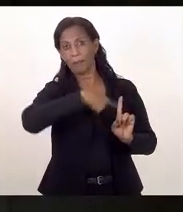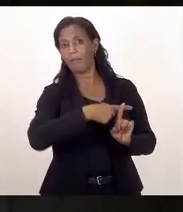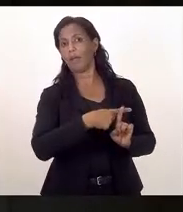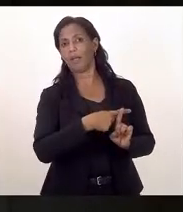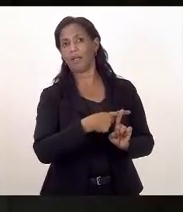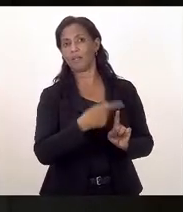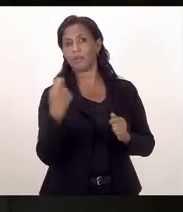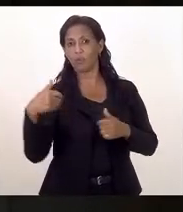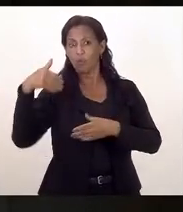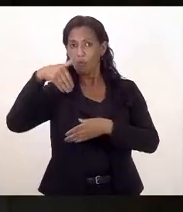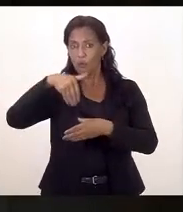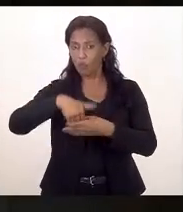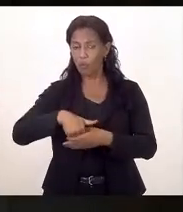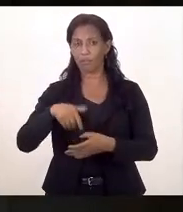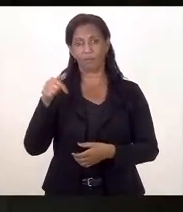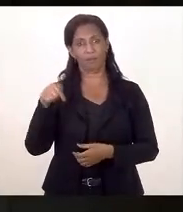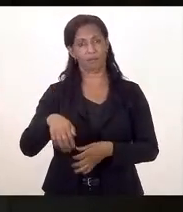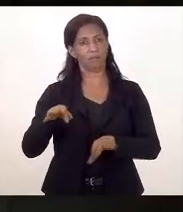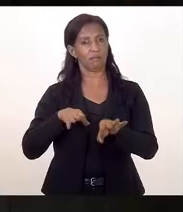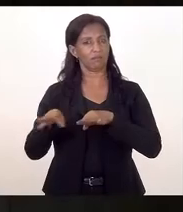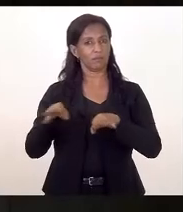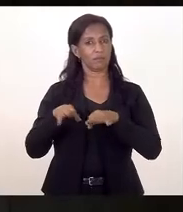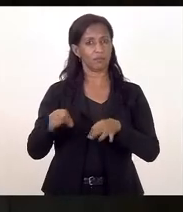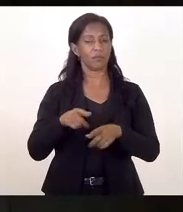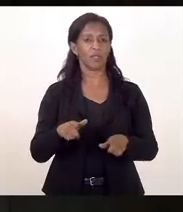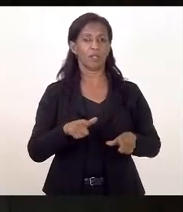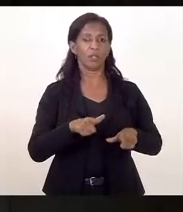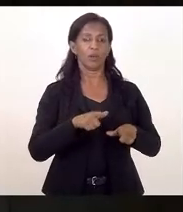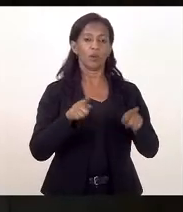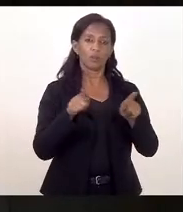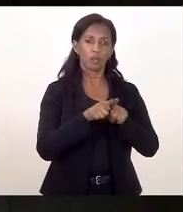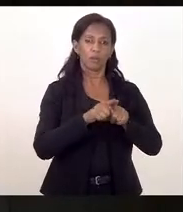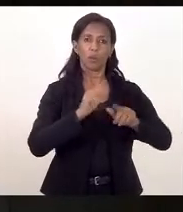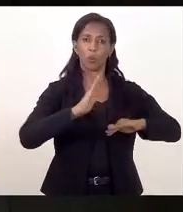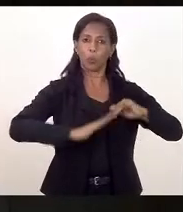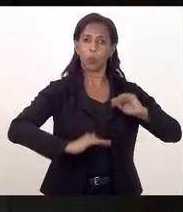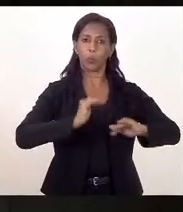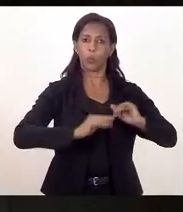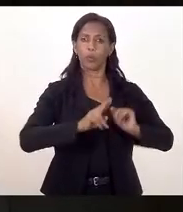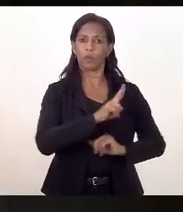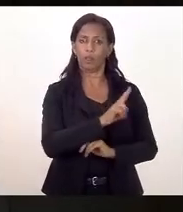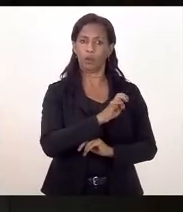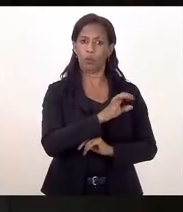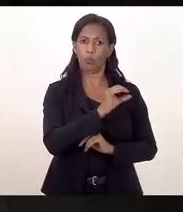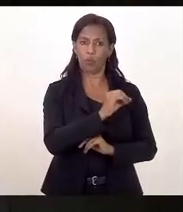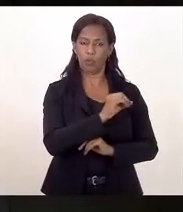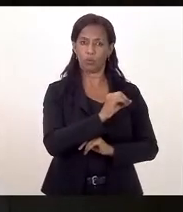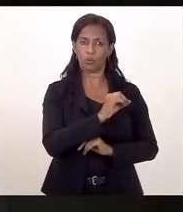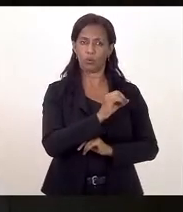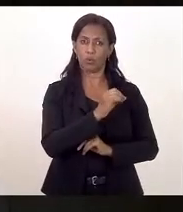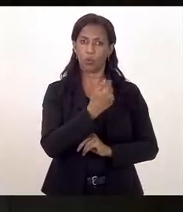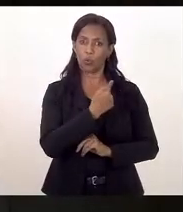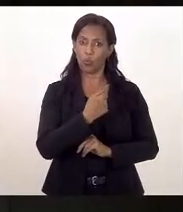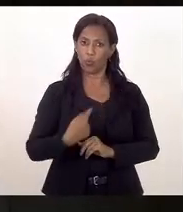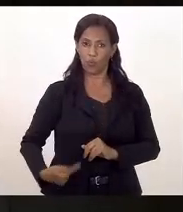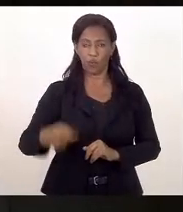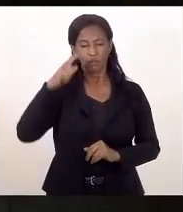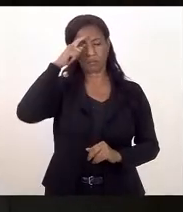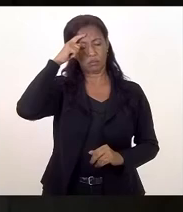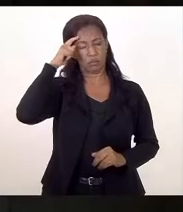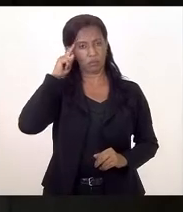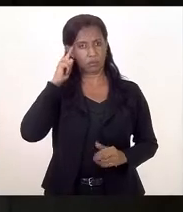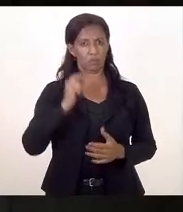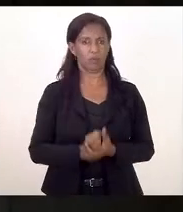nós temos que votar aqui o plano de cargos, carreiras e salários da UESO. E isso é uma tarefa que o governo Cláudio Castro,